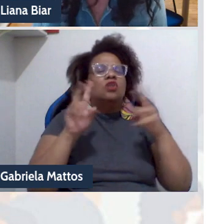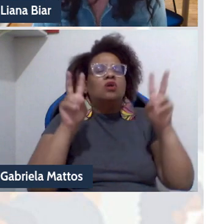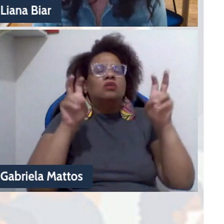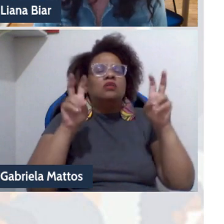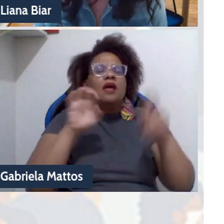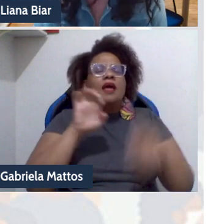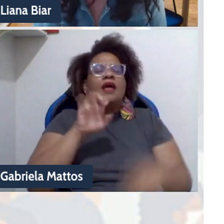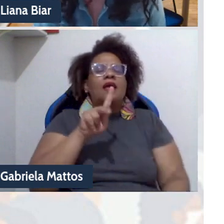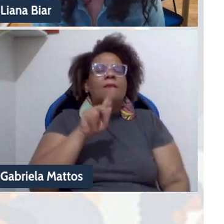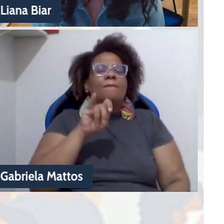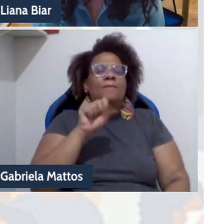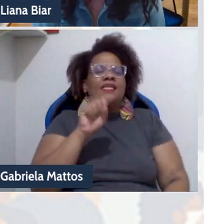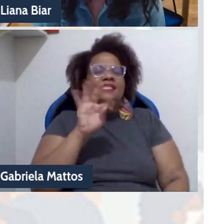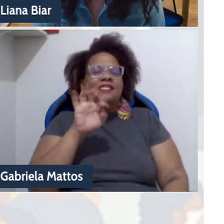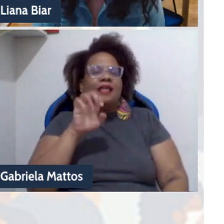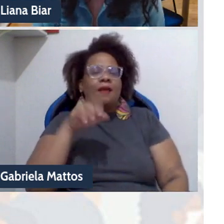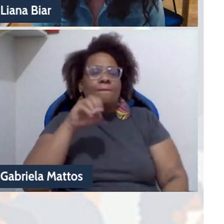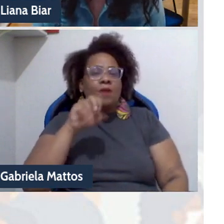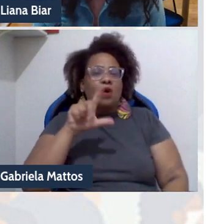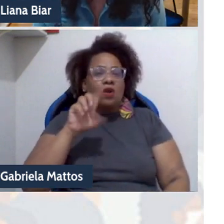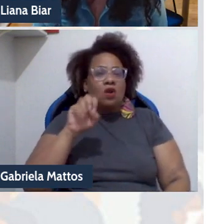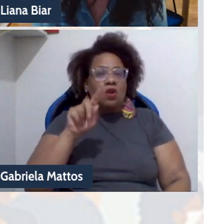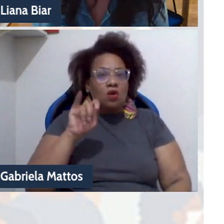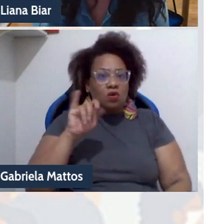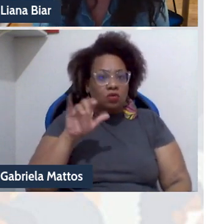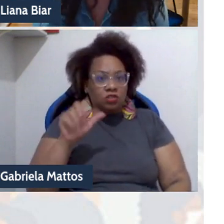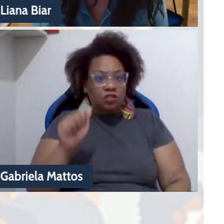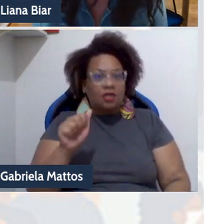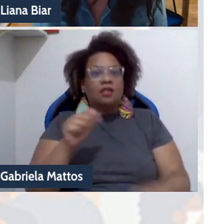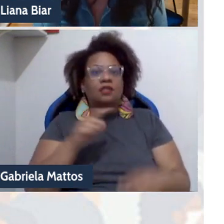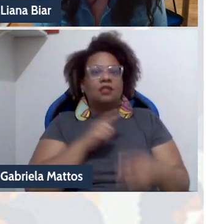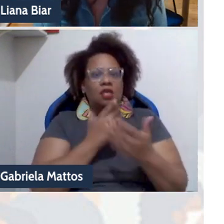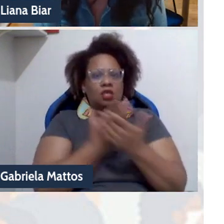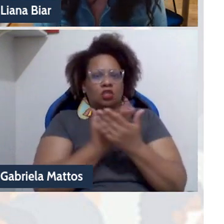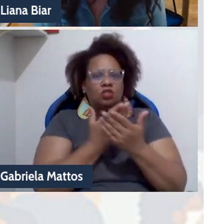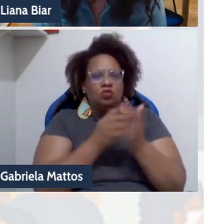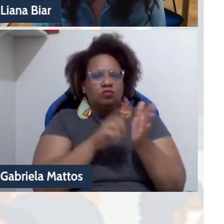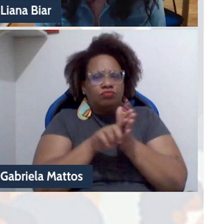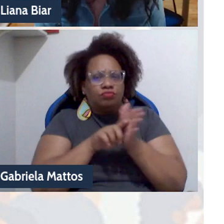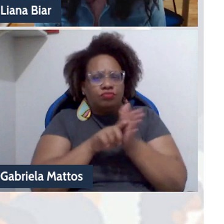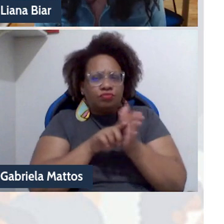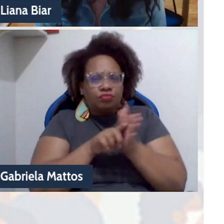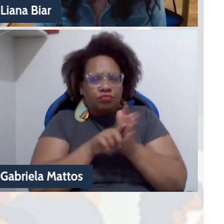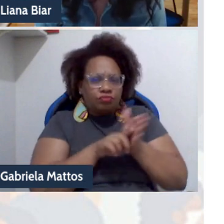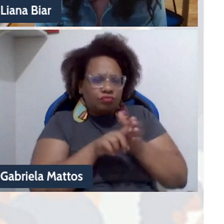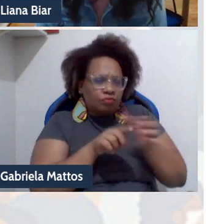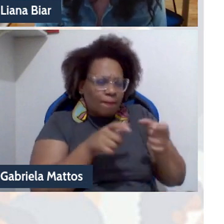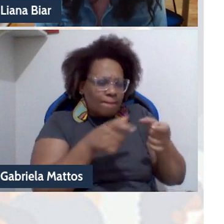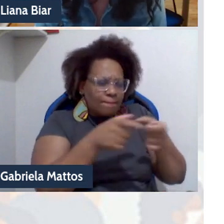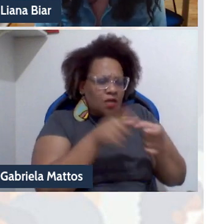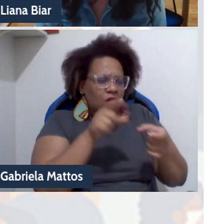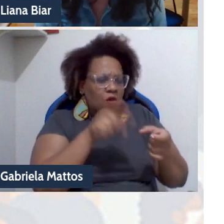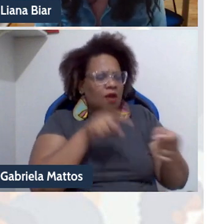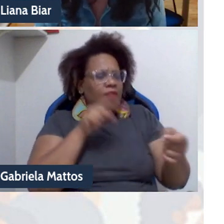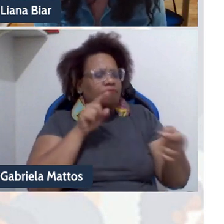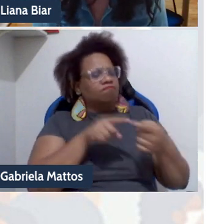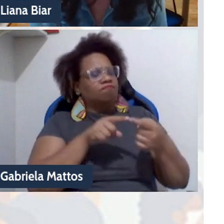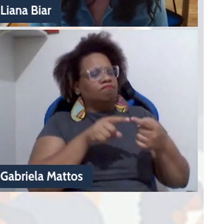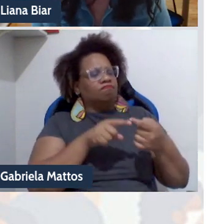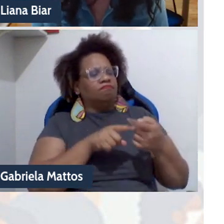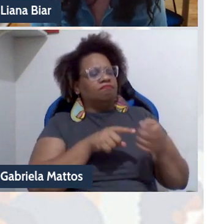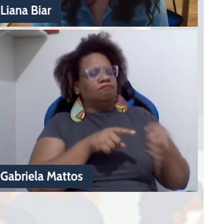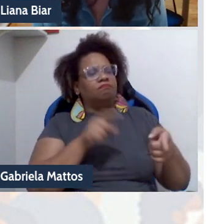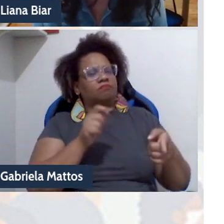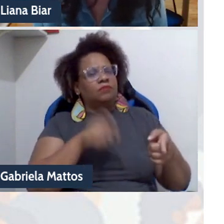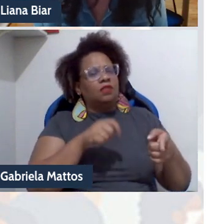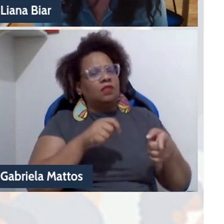né? Os estudos de narrativa, eles tomam o micro como objeto privilegiado, né? Como os pequenos